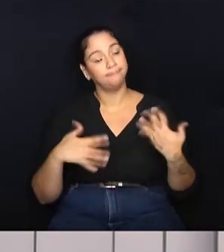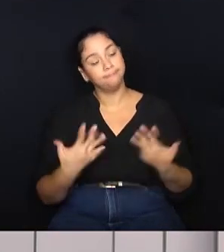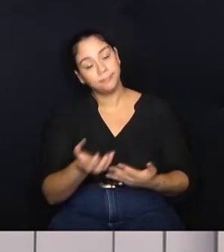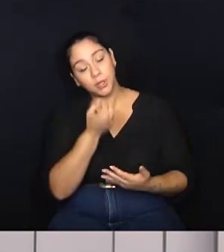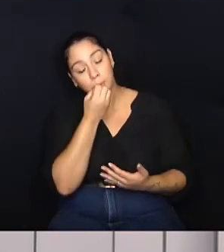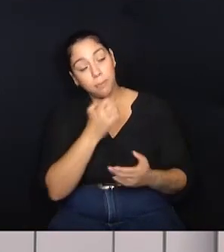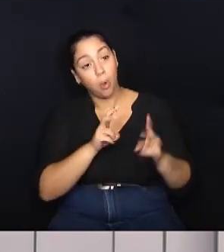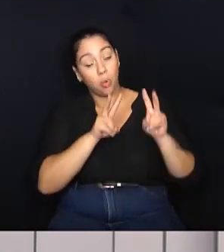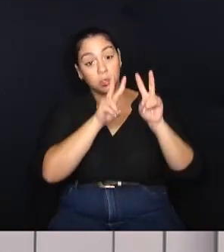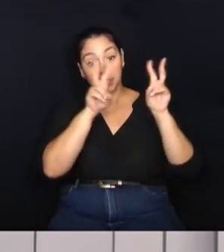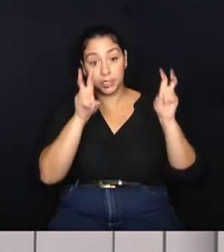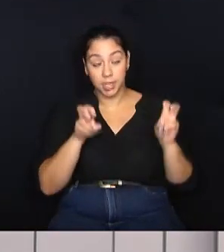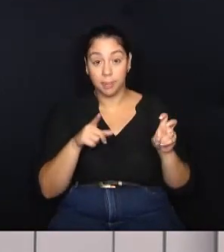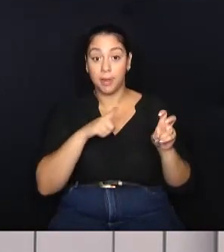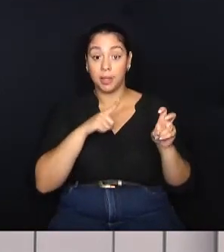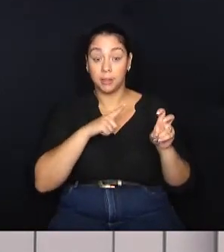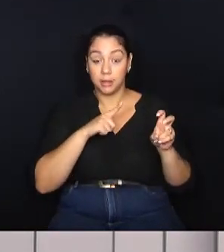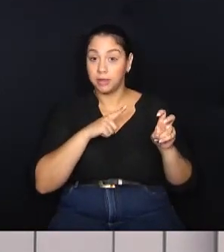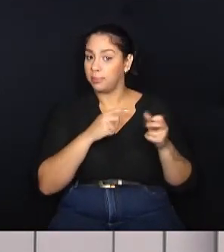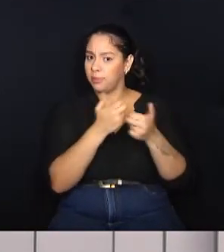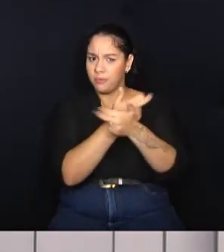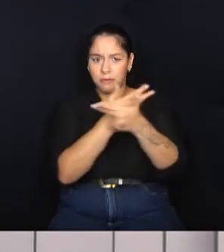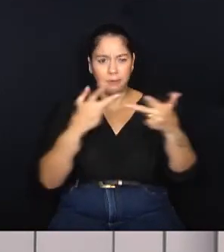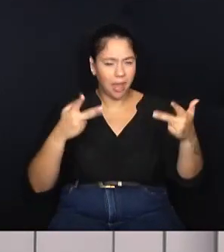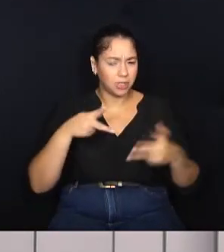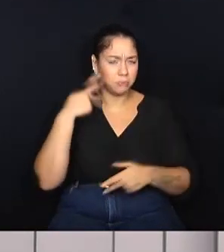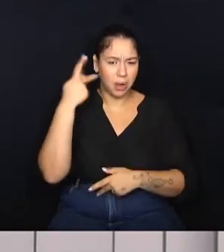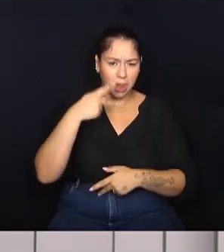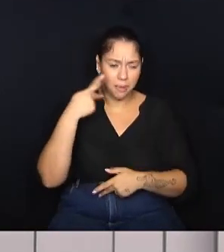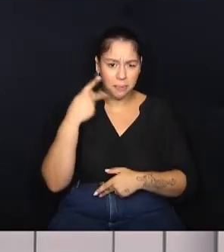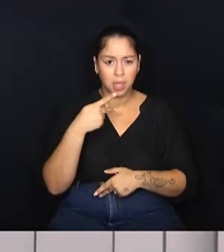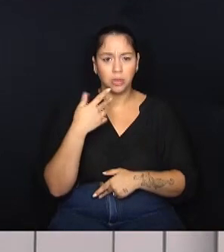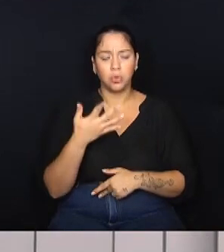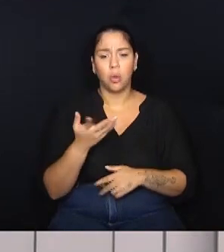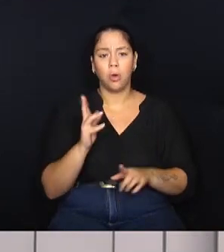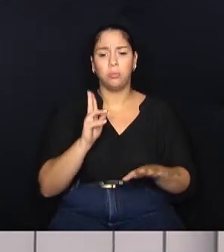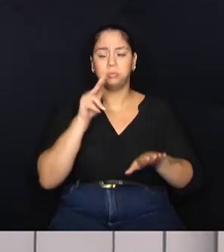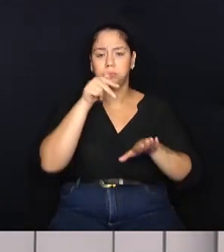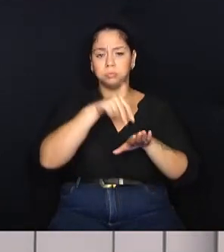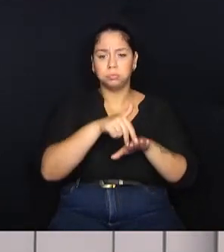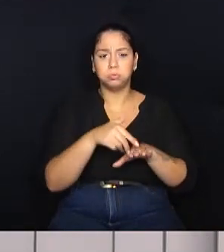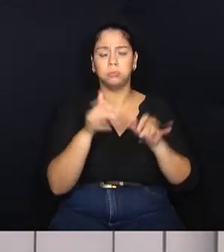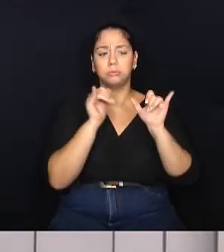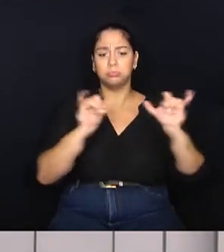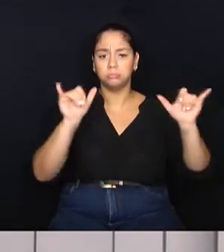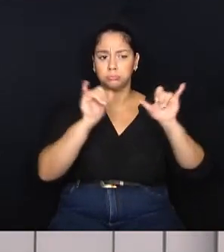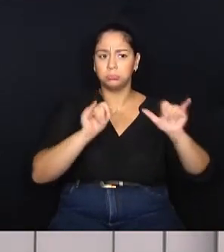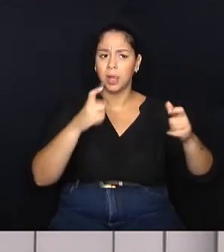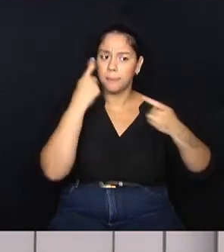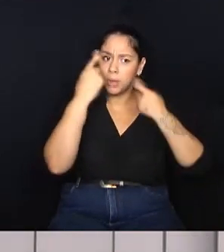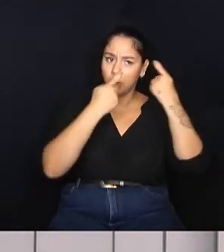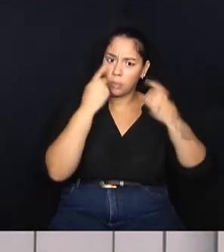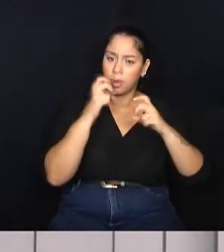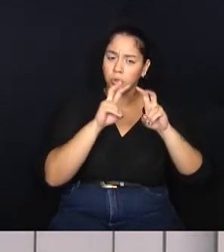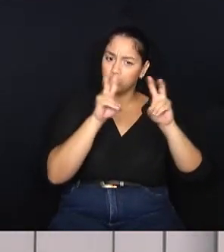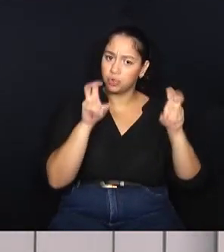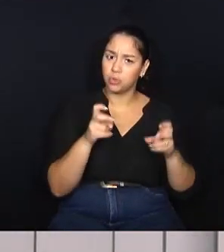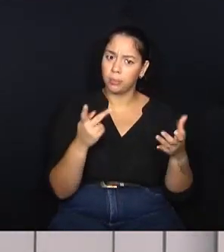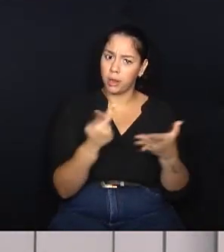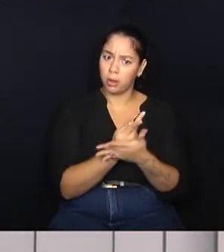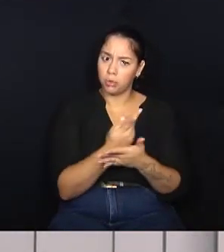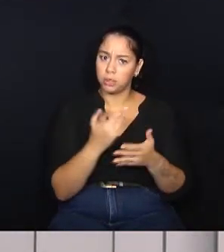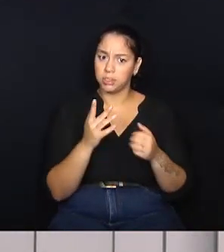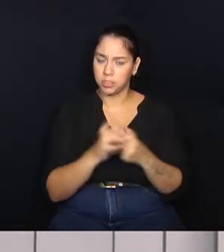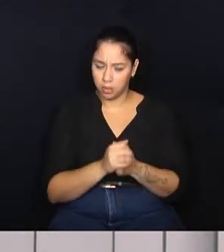tema foi abordado por vários parlamentares que se mostraram preocupados com a situação e que falaram na